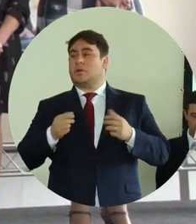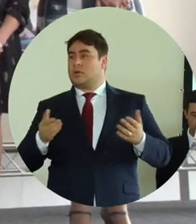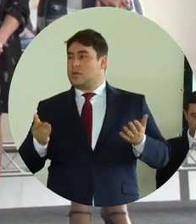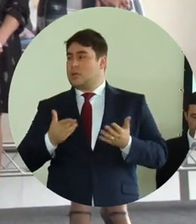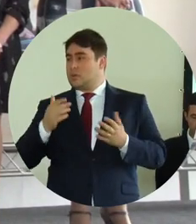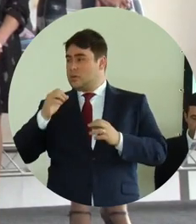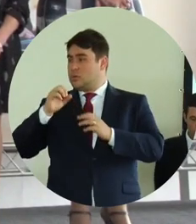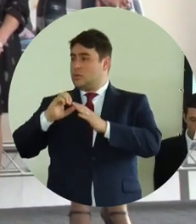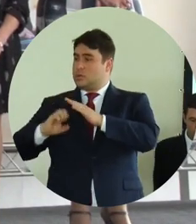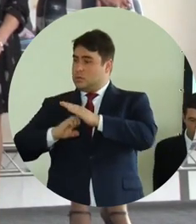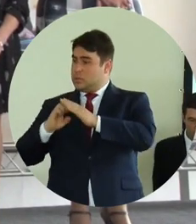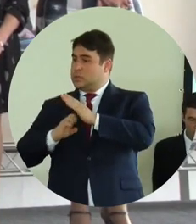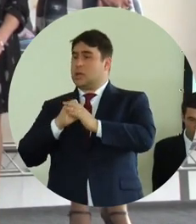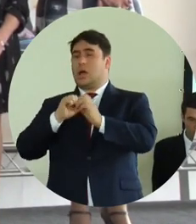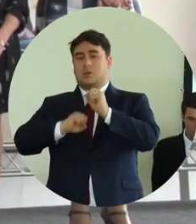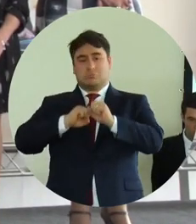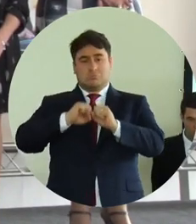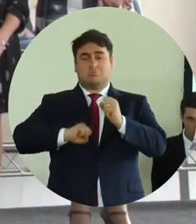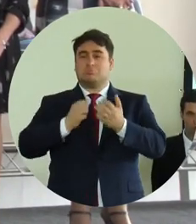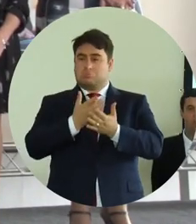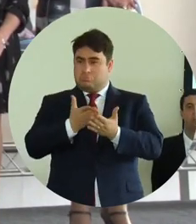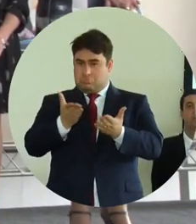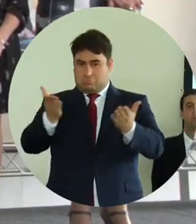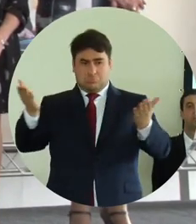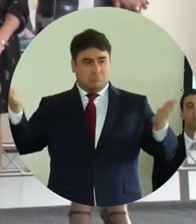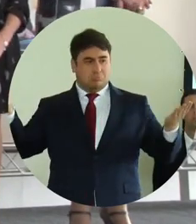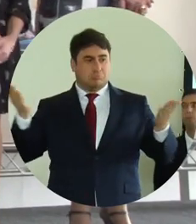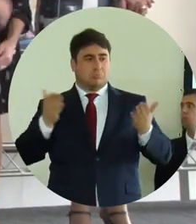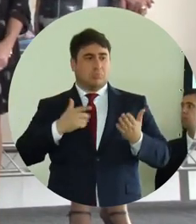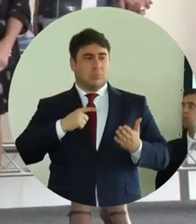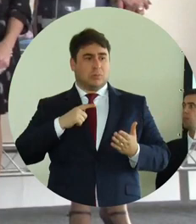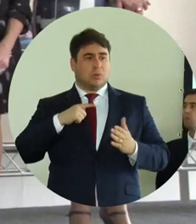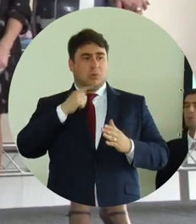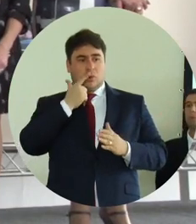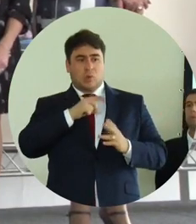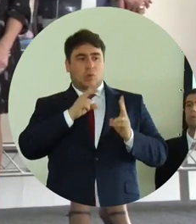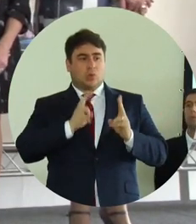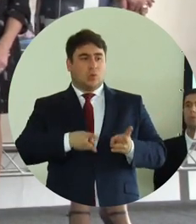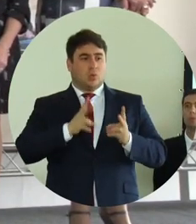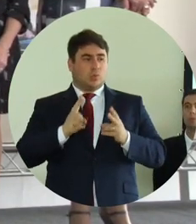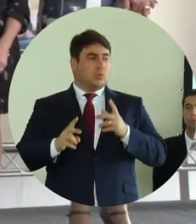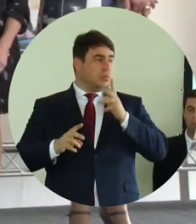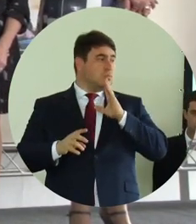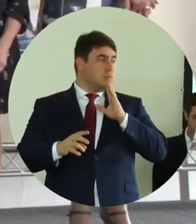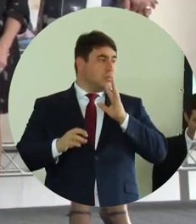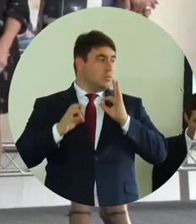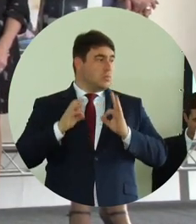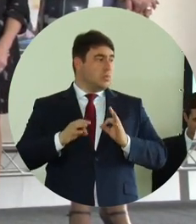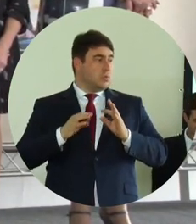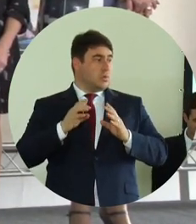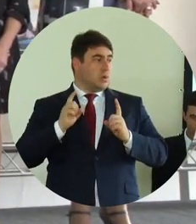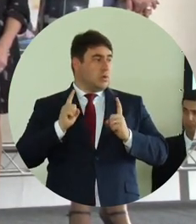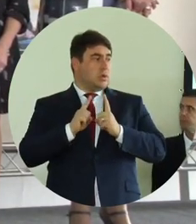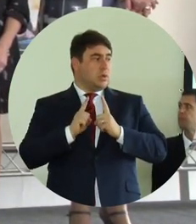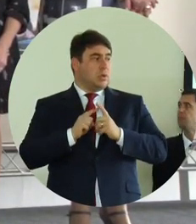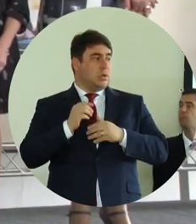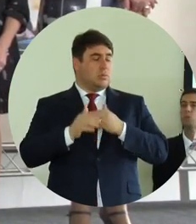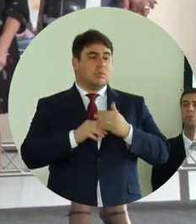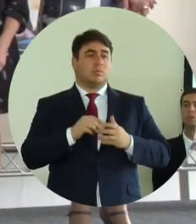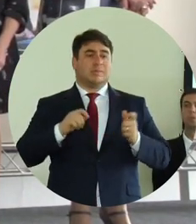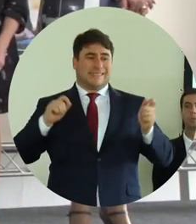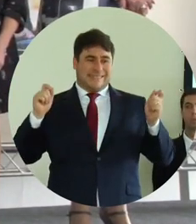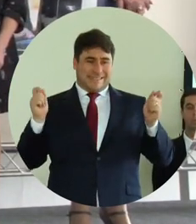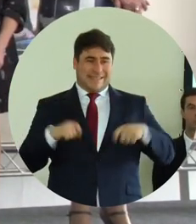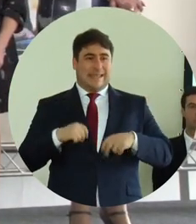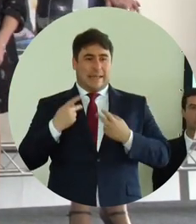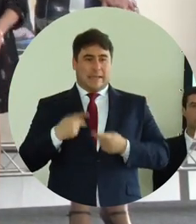tantos empresários, tantas empresas sendo premiadas por merecimento, atendendo a uma causa, tendo, estou vendo aqui